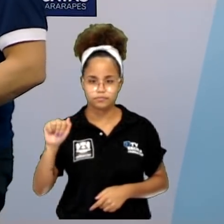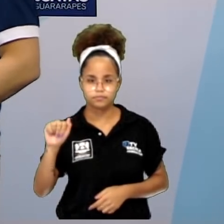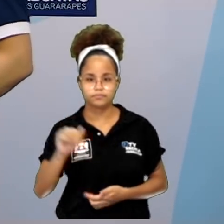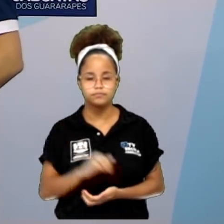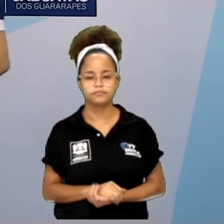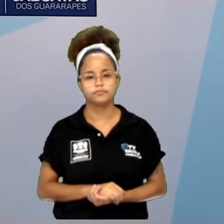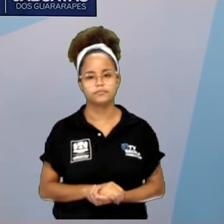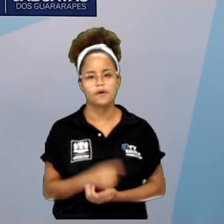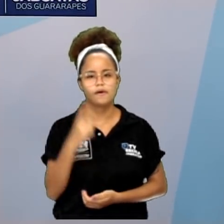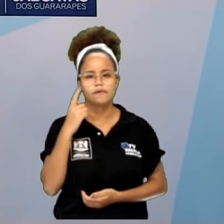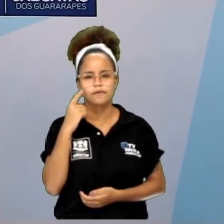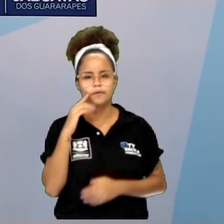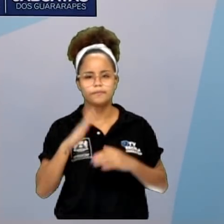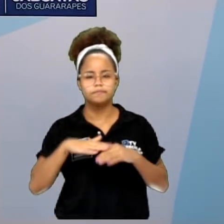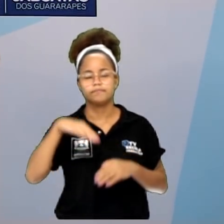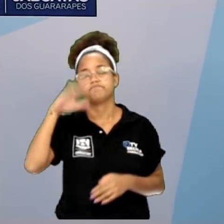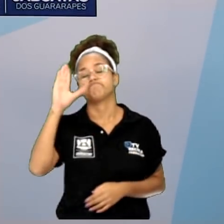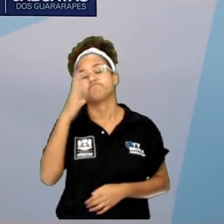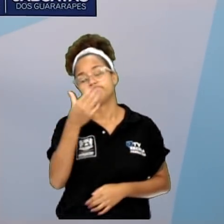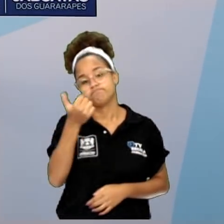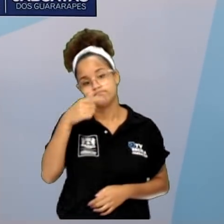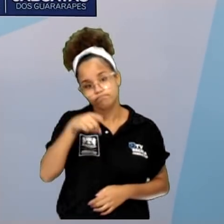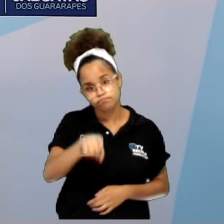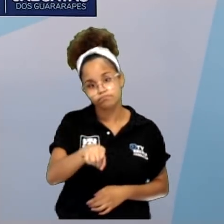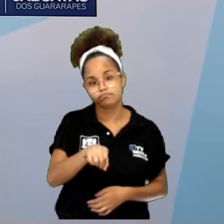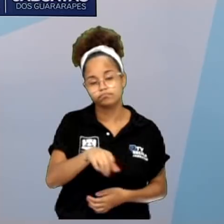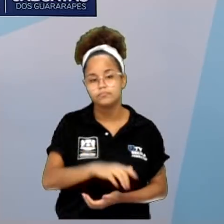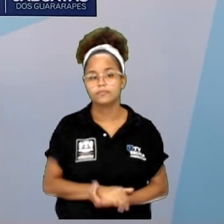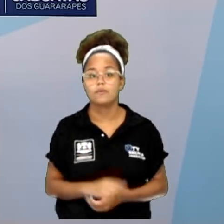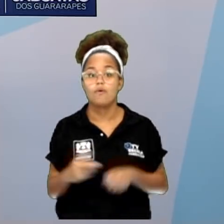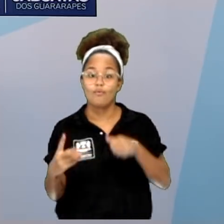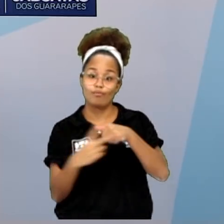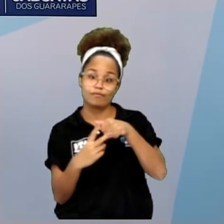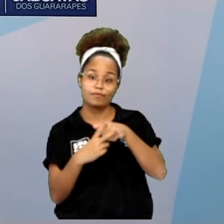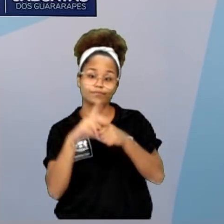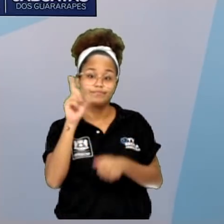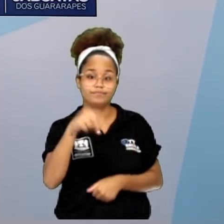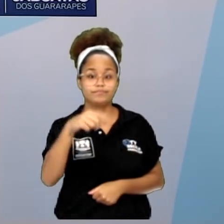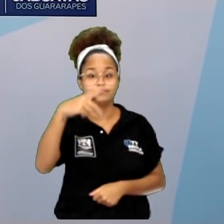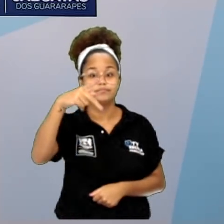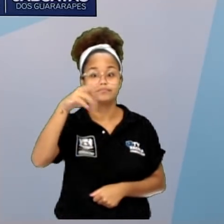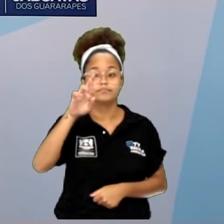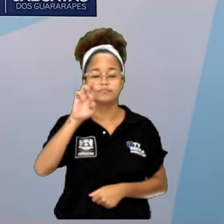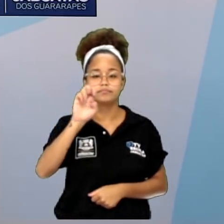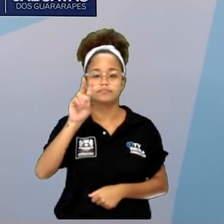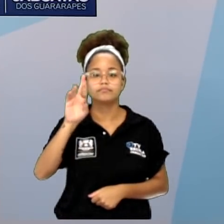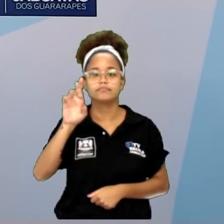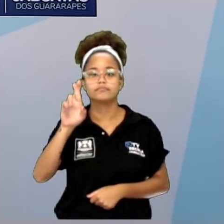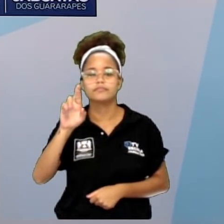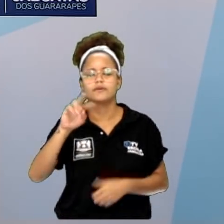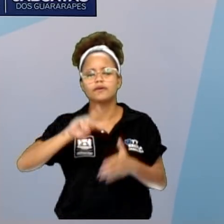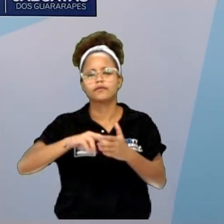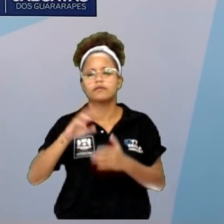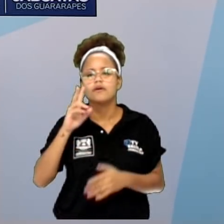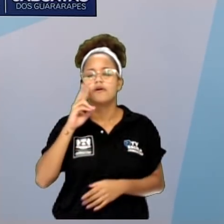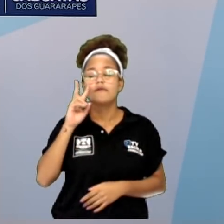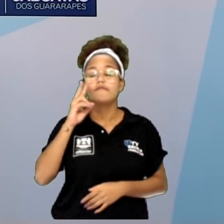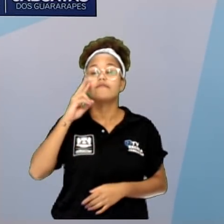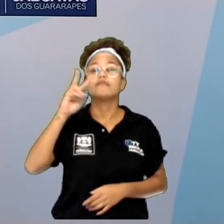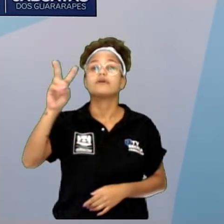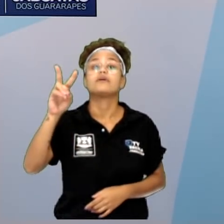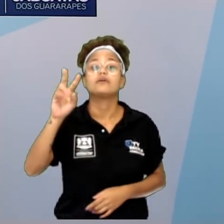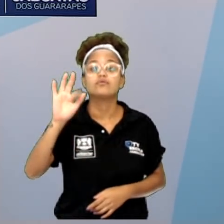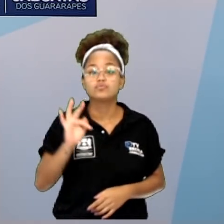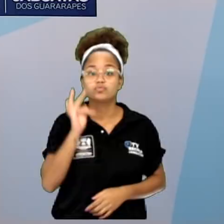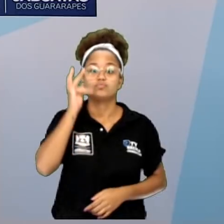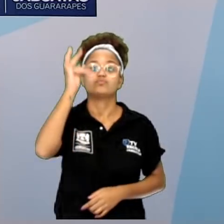que metade das mais de 6.000. Gente, olha só, o verbo é prever. Quem prevê, prevê algo. Os linguistas preveem o